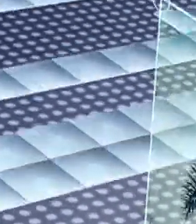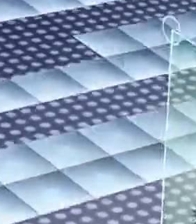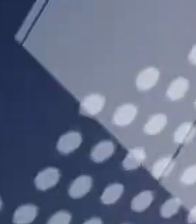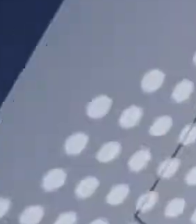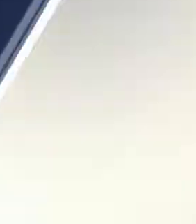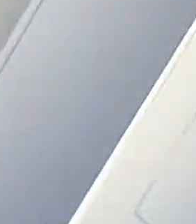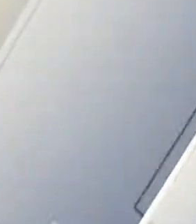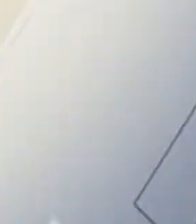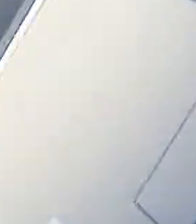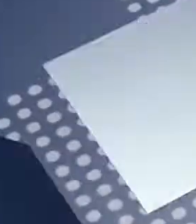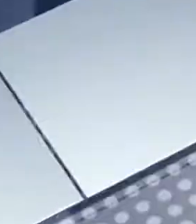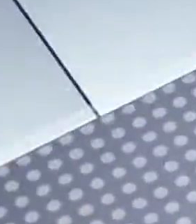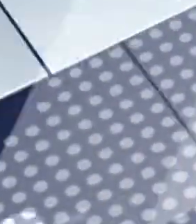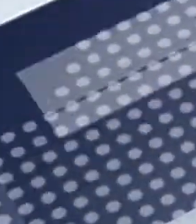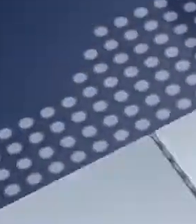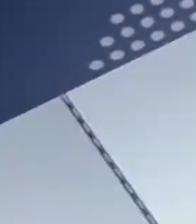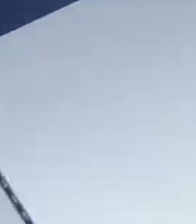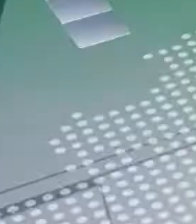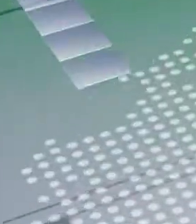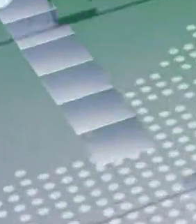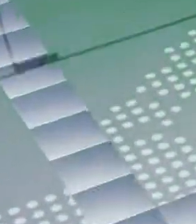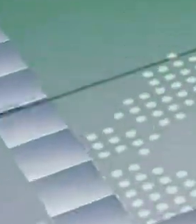E aí